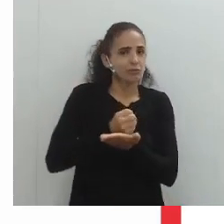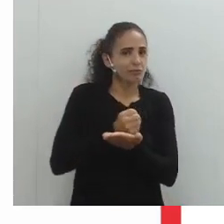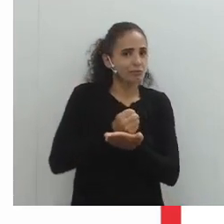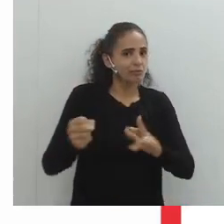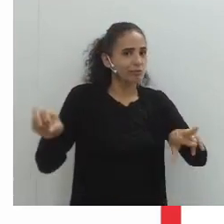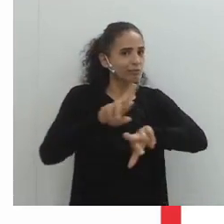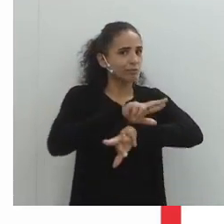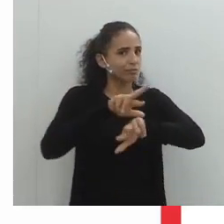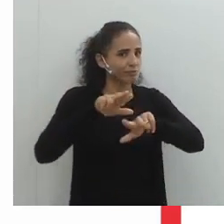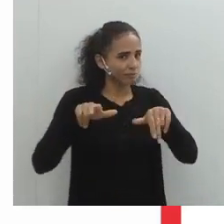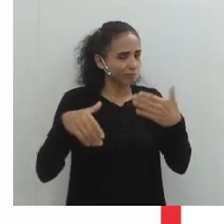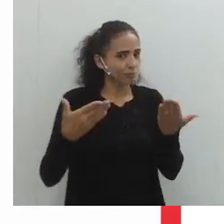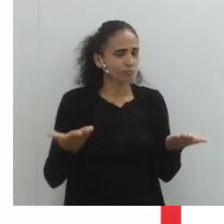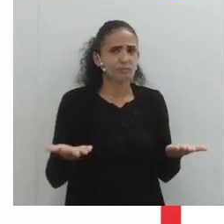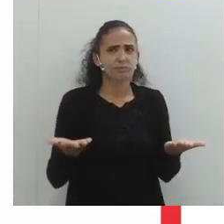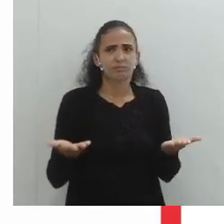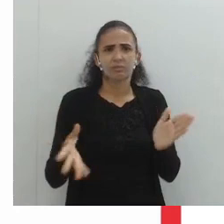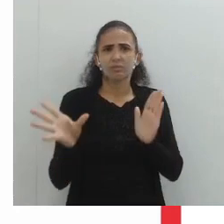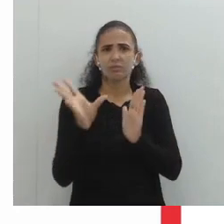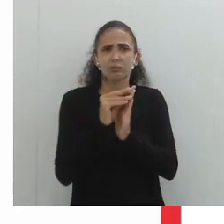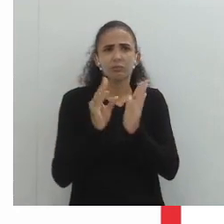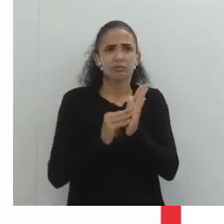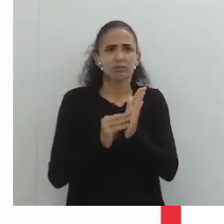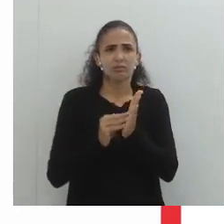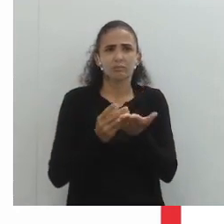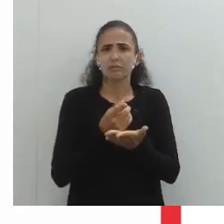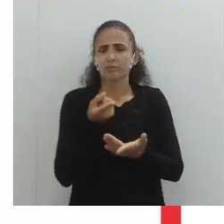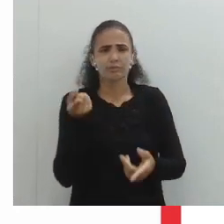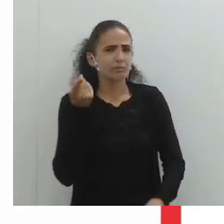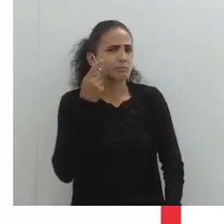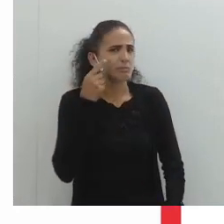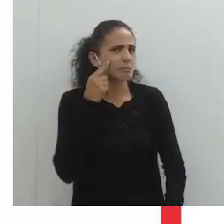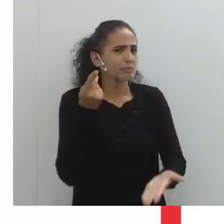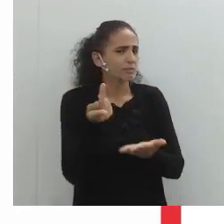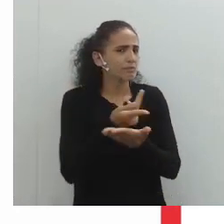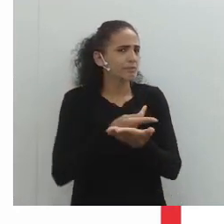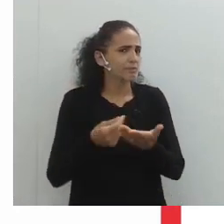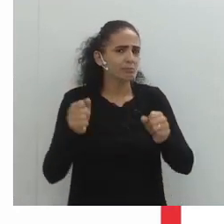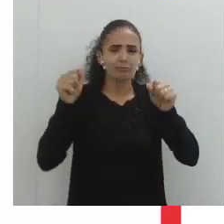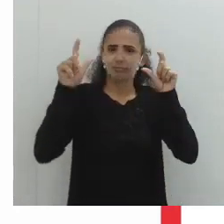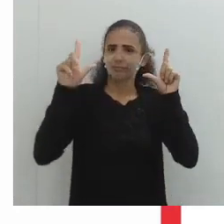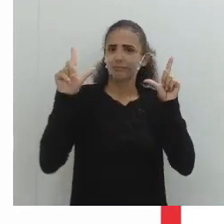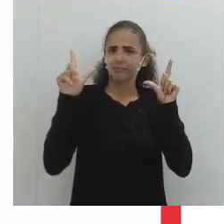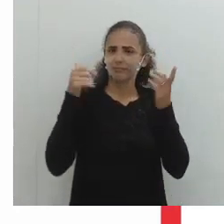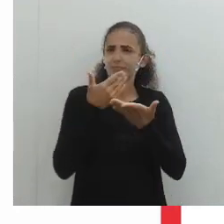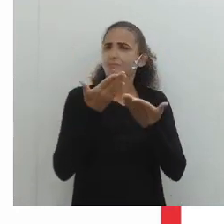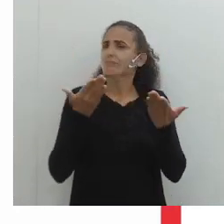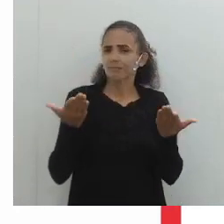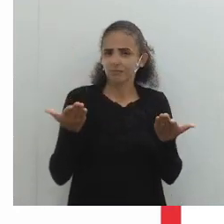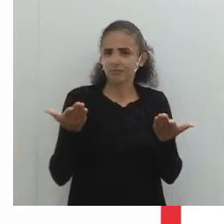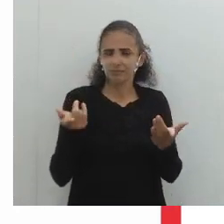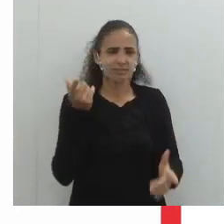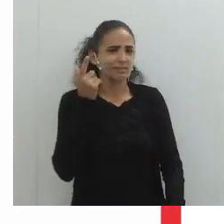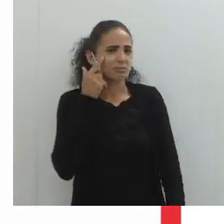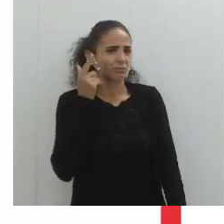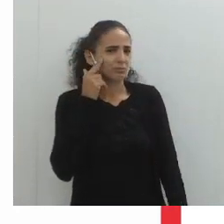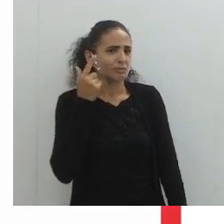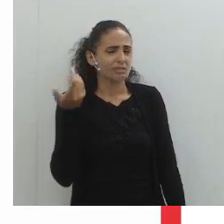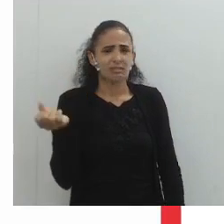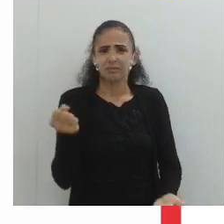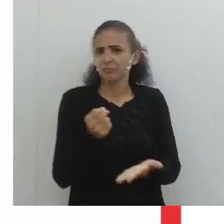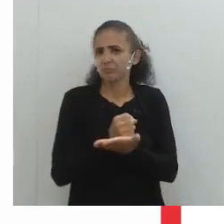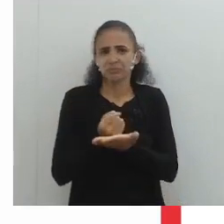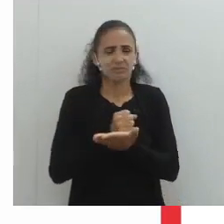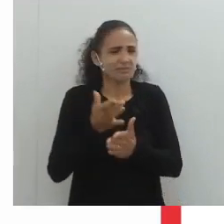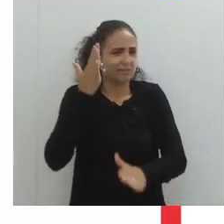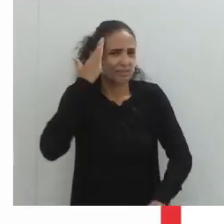contextos. Poxa, na figura aí, o que é que você observa aí, hein? Essa figura aí, eu sei que eu não entendo nada